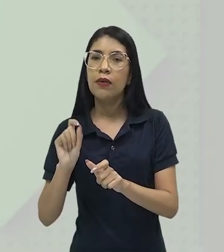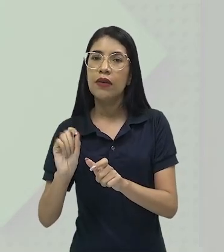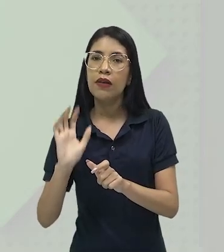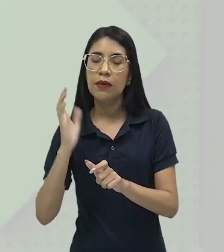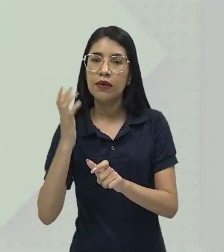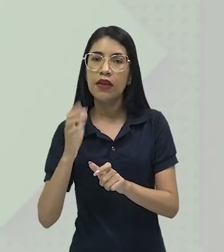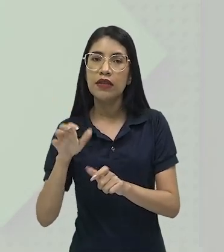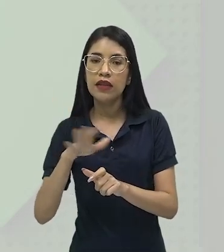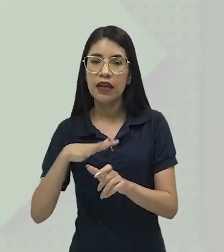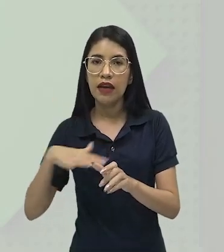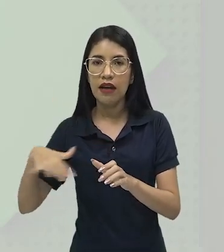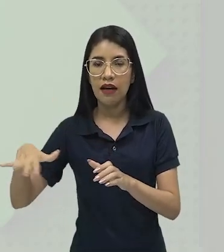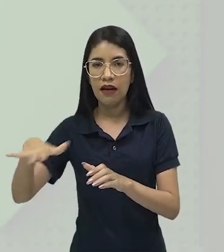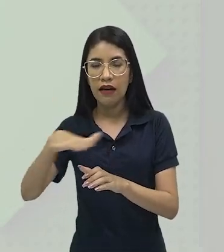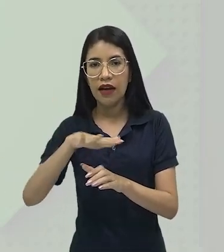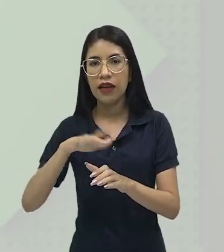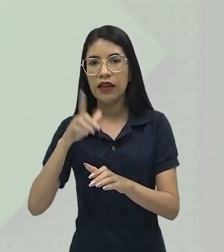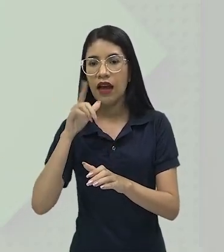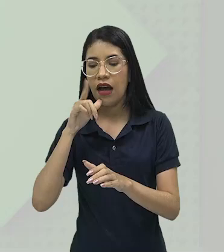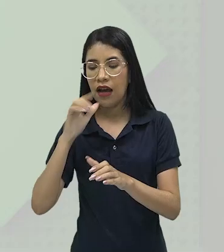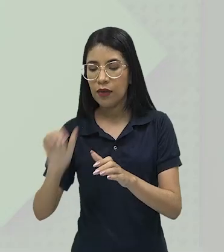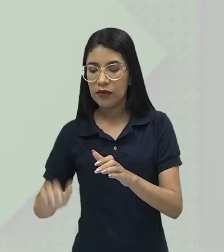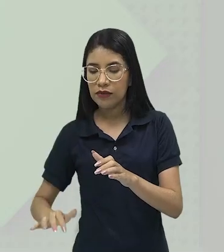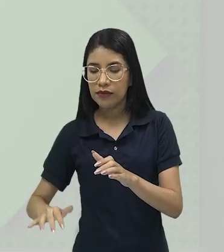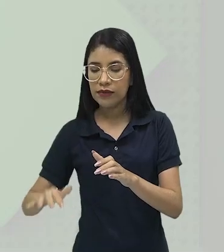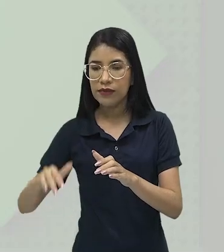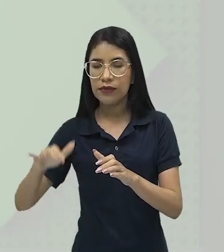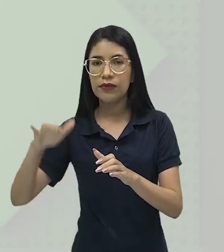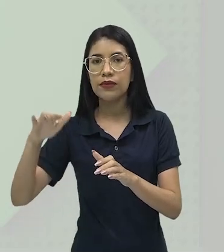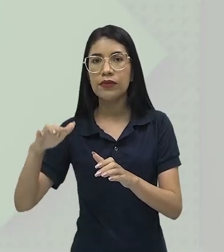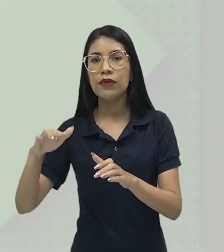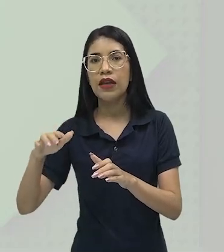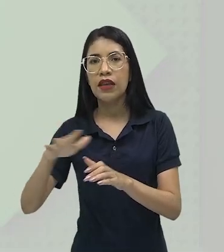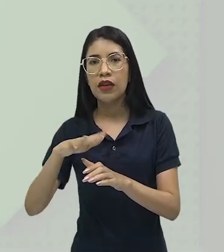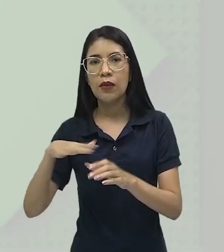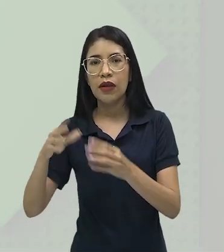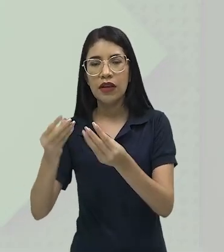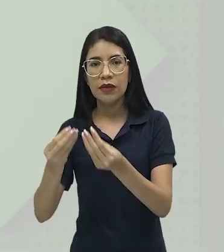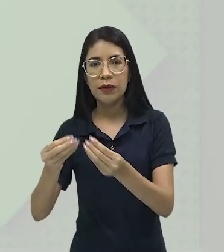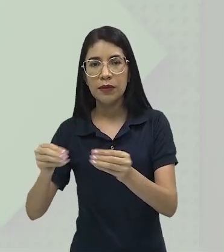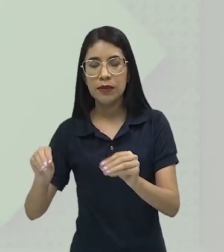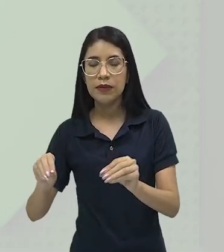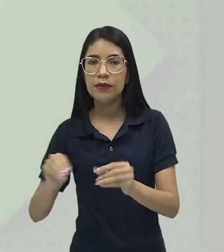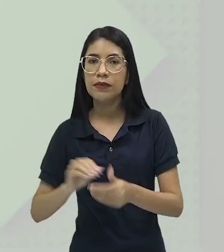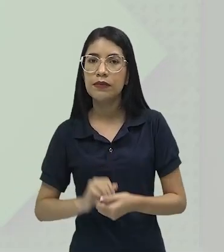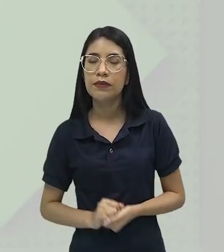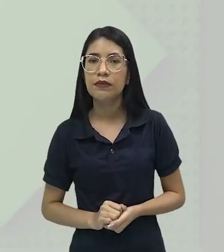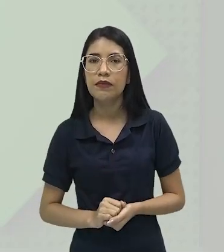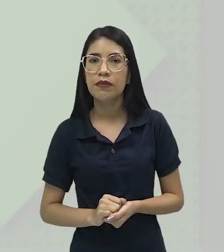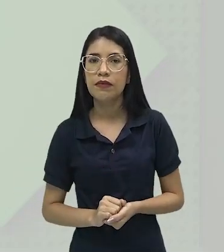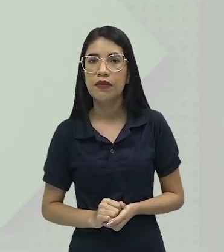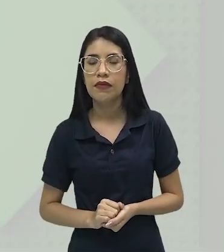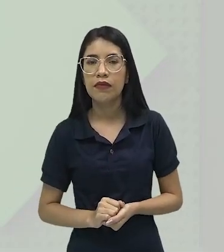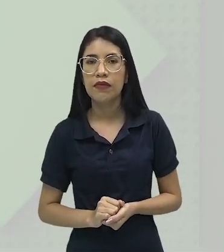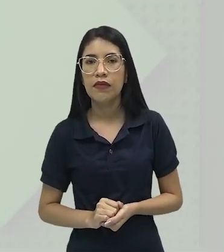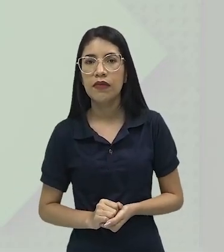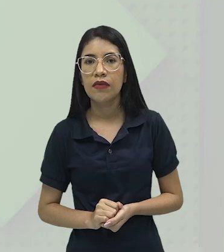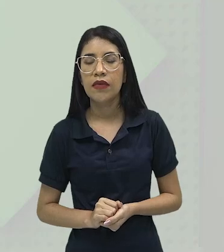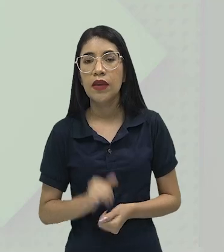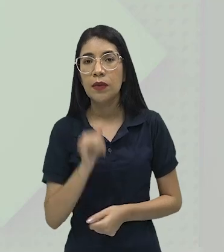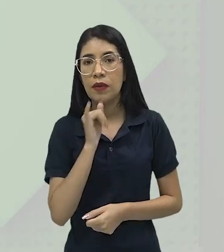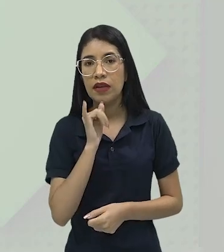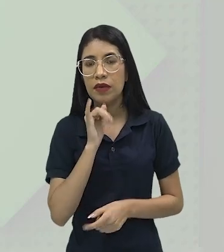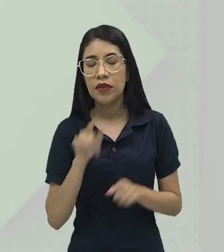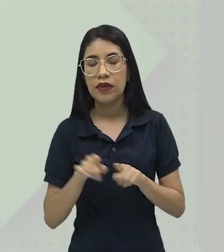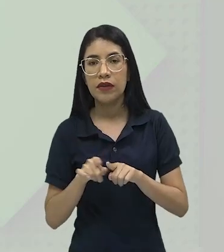criem áreas de alagamento que destroem ambientes próximos, né? Então, exemplo que